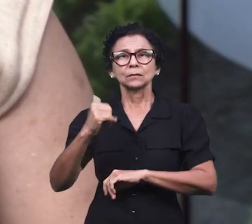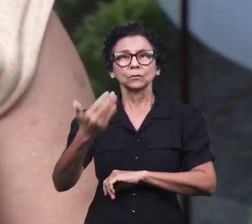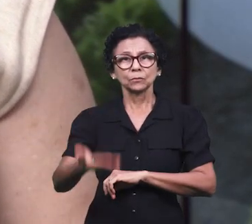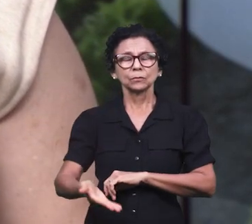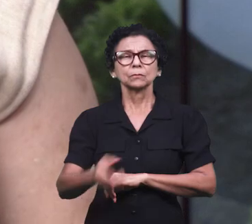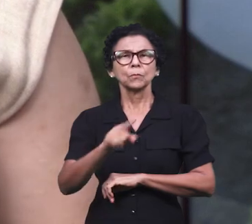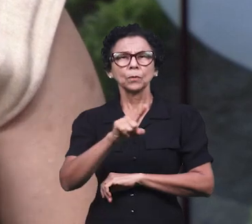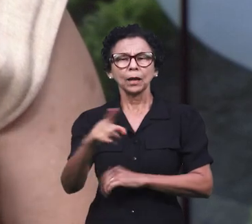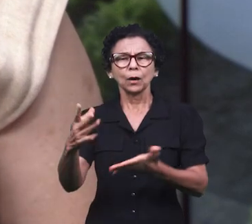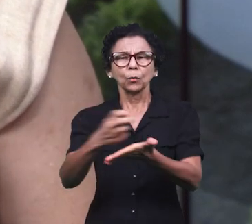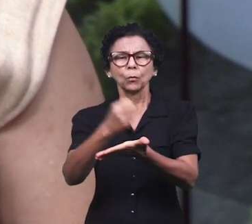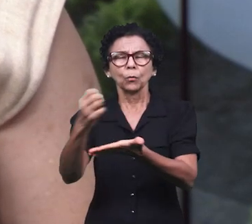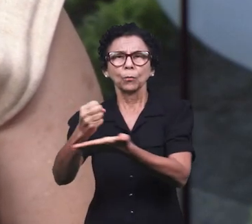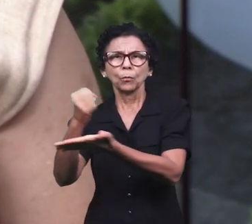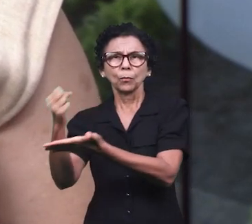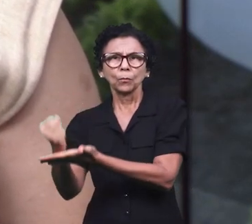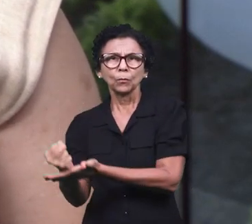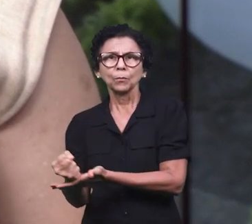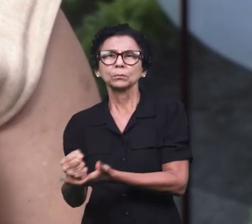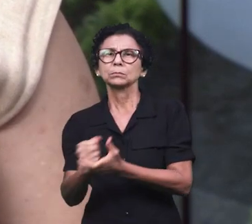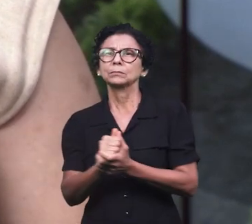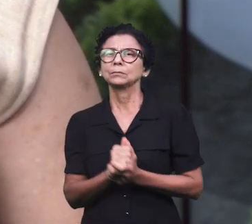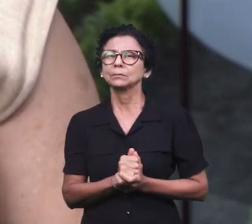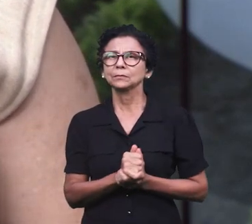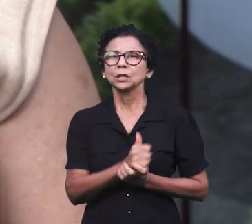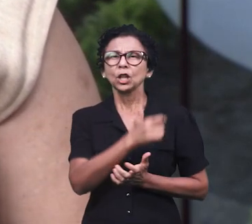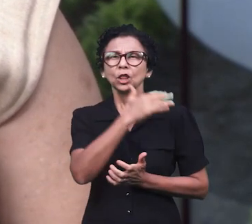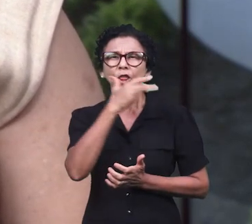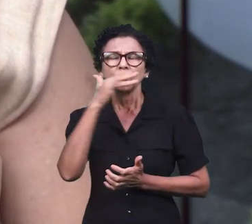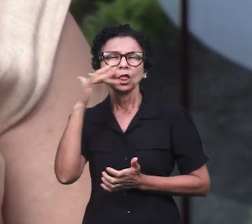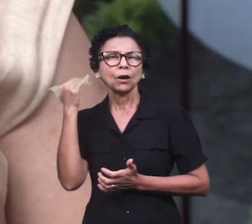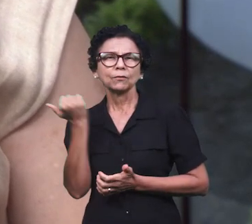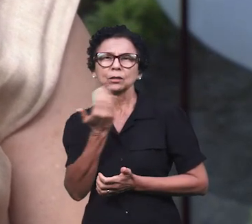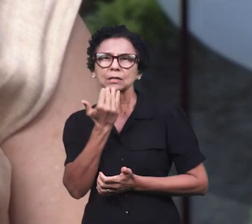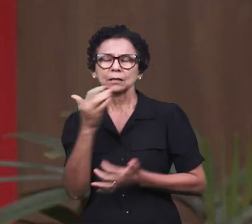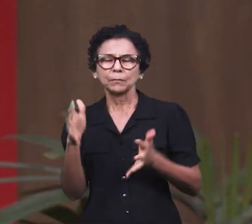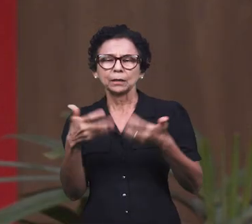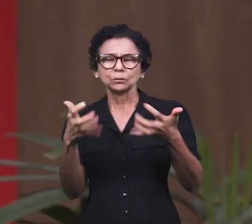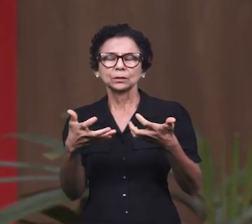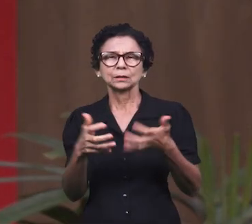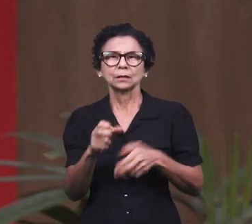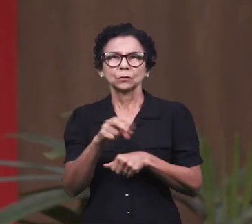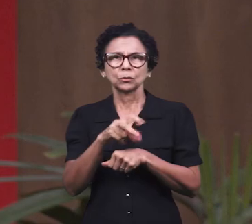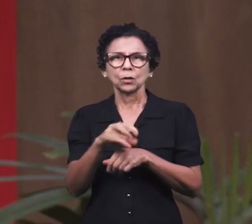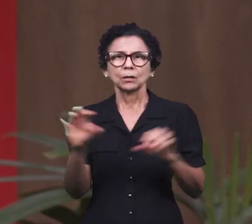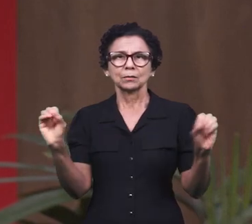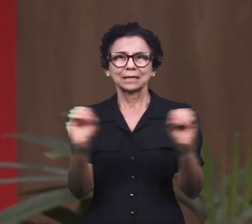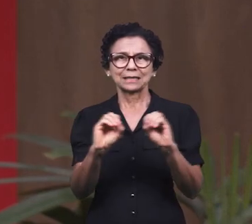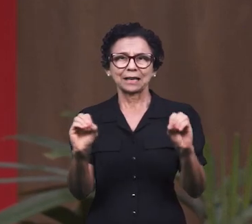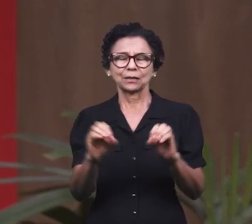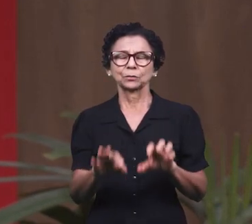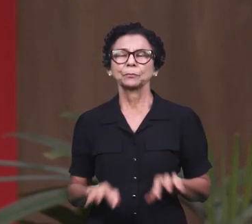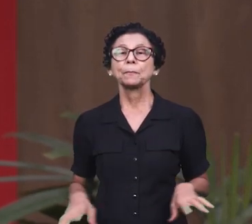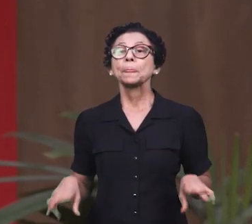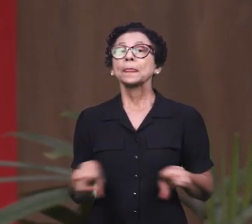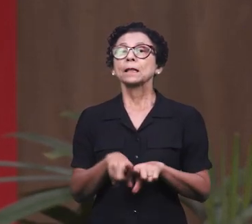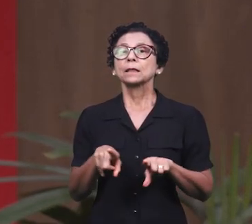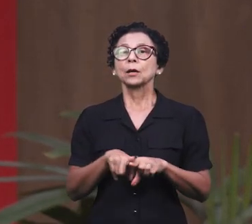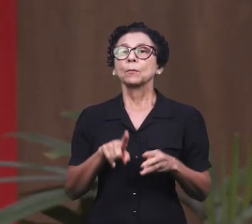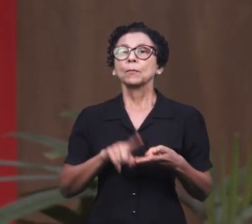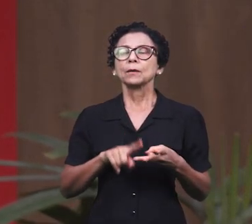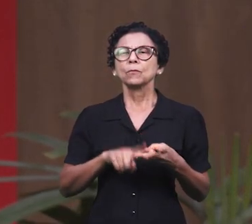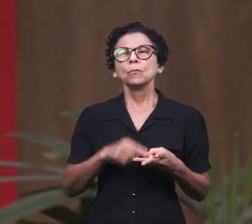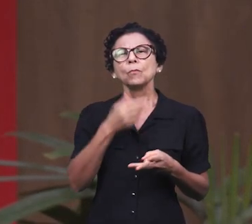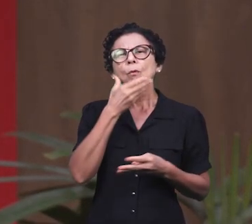Urbana Cultiva, que produz hortaliças frescas e livres de agrotóxicos. Falaremos ainda sobre o caso de